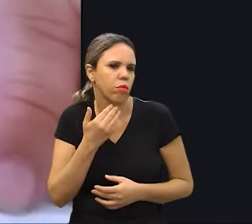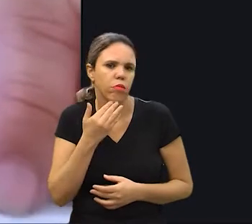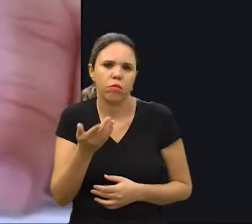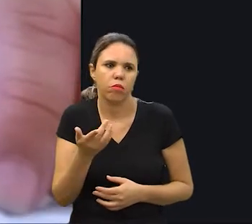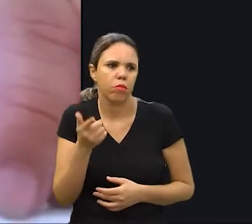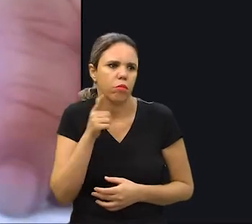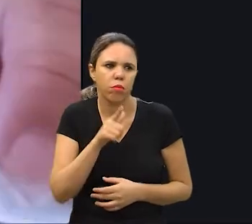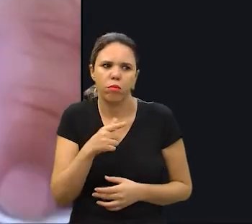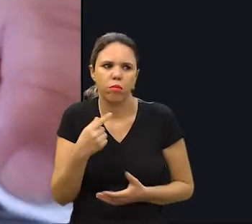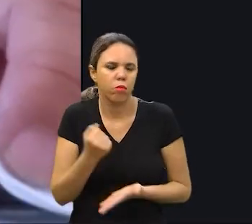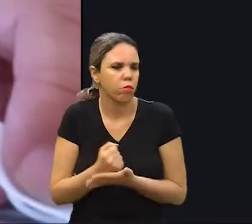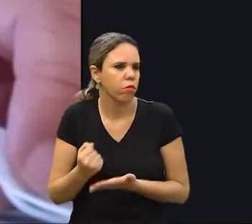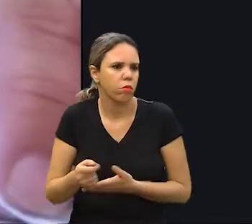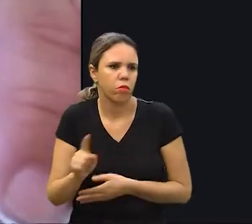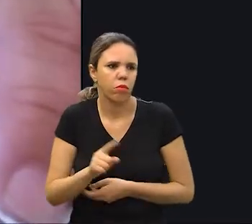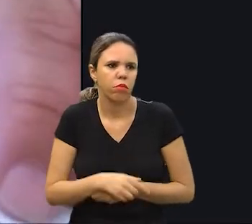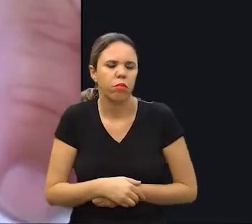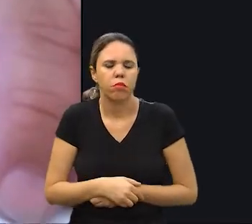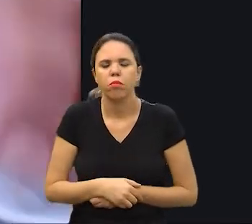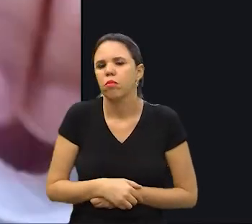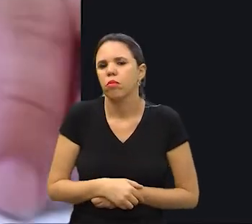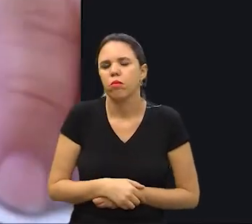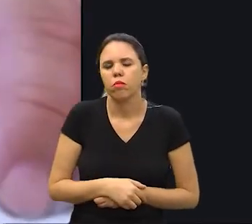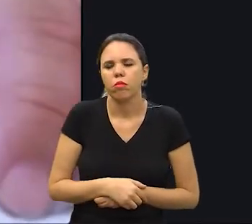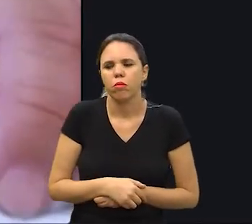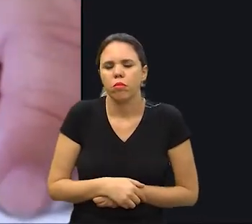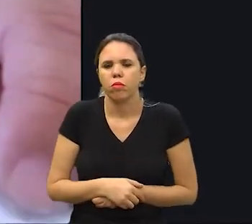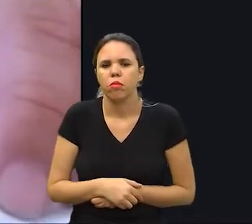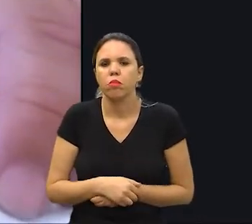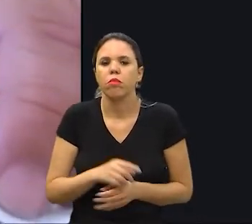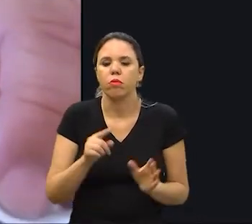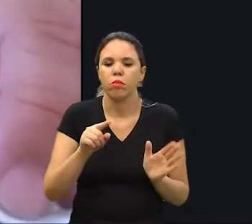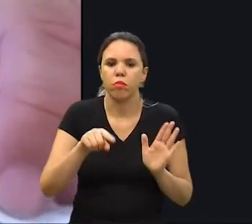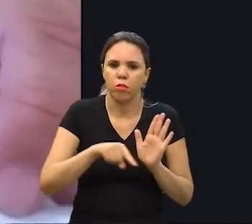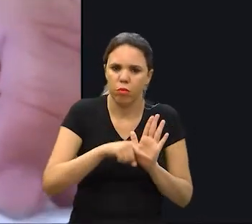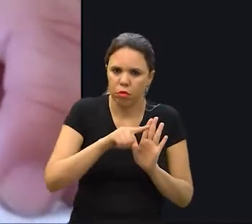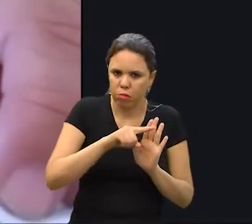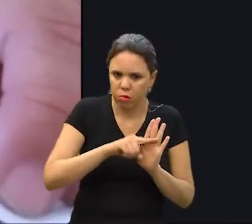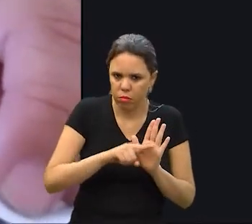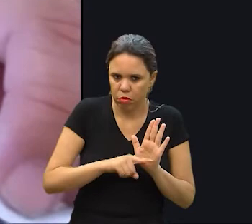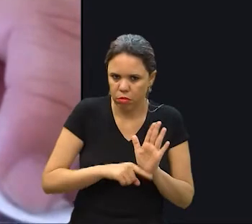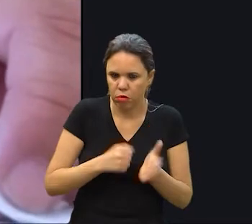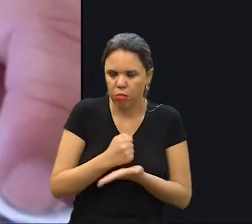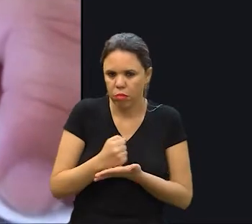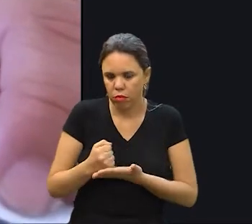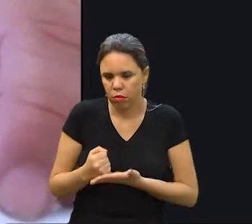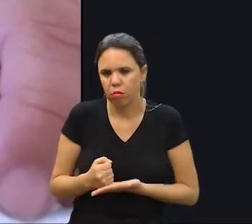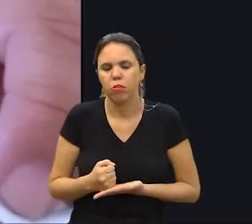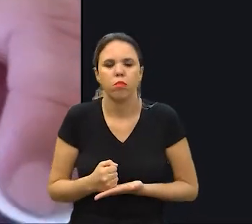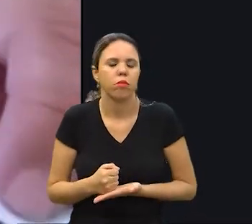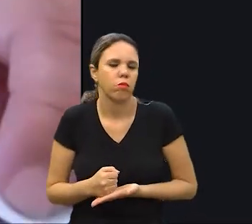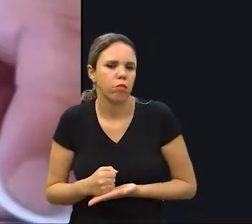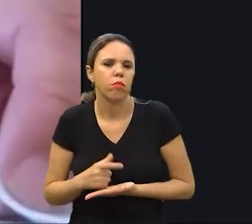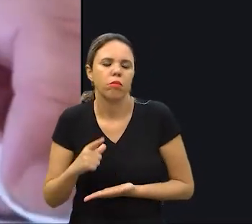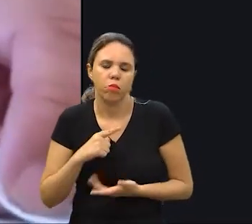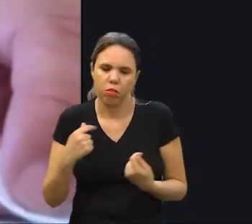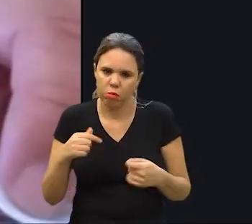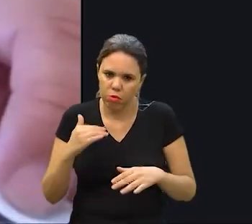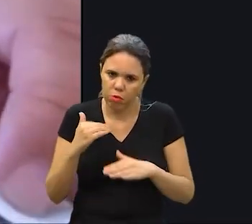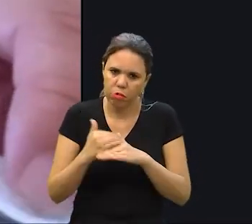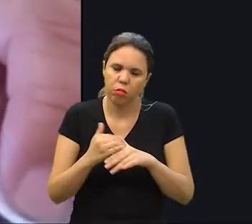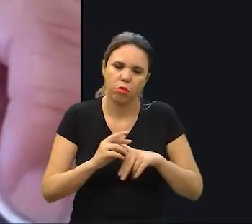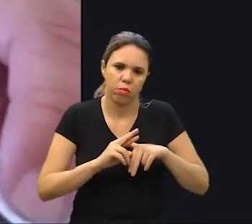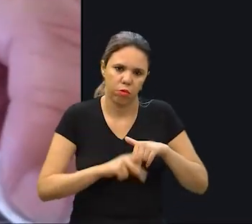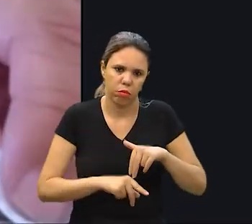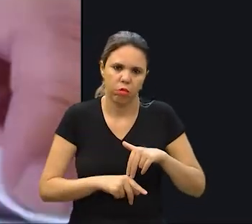não presta, eu não vou firmar contrato com você. Colocar na cláusula contratual que a equidade